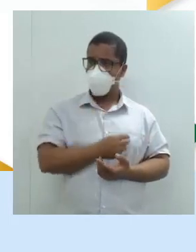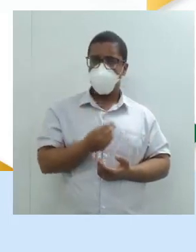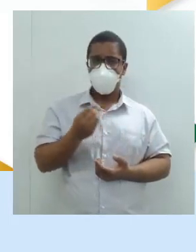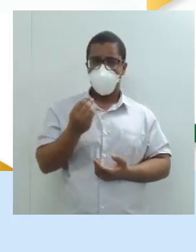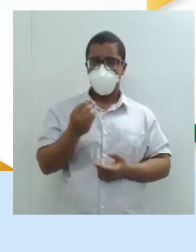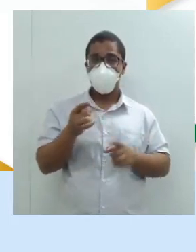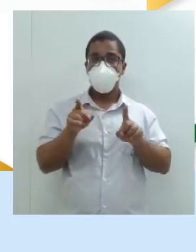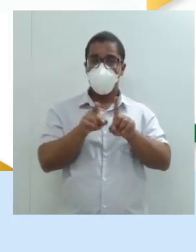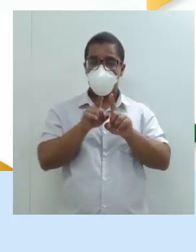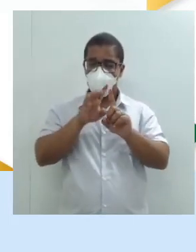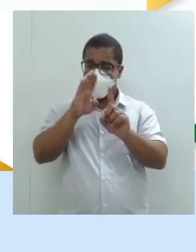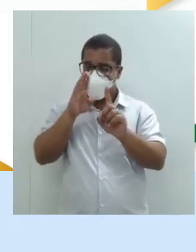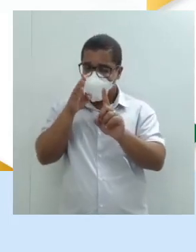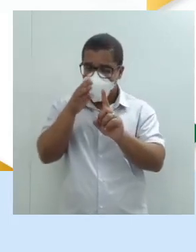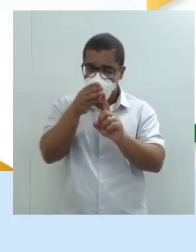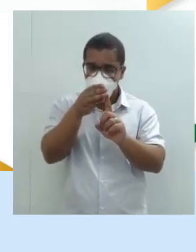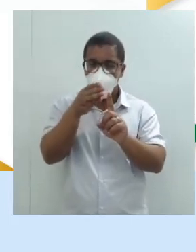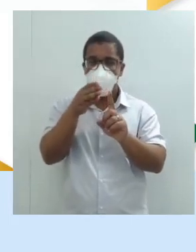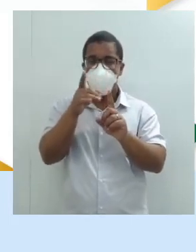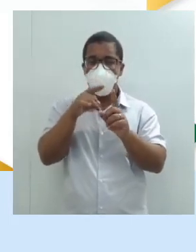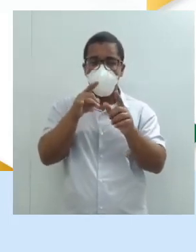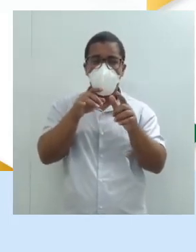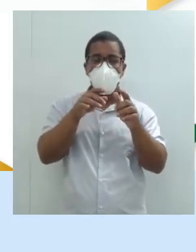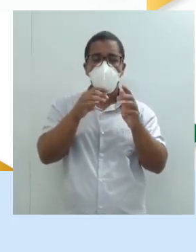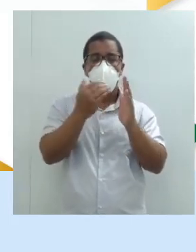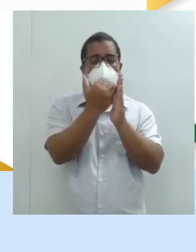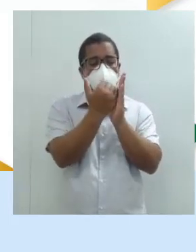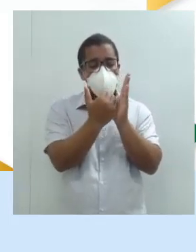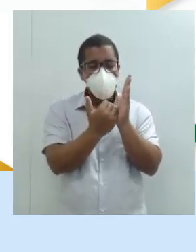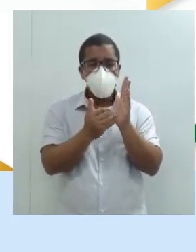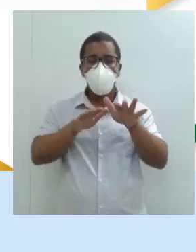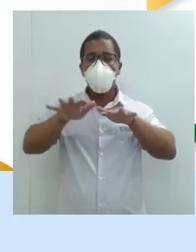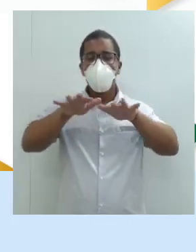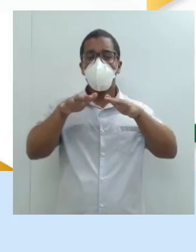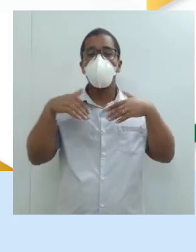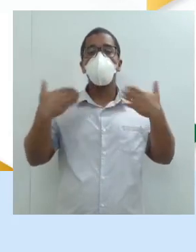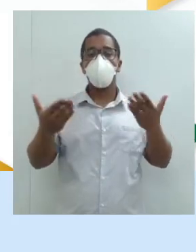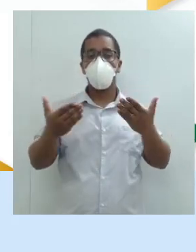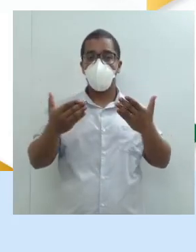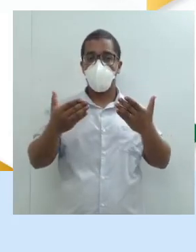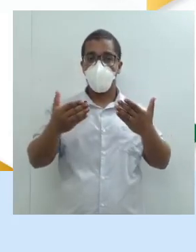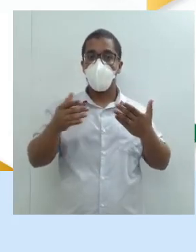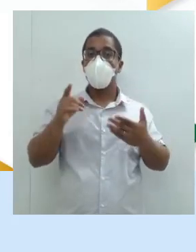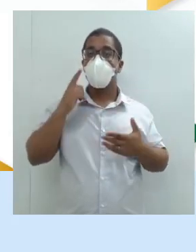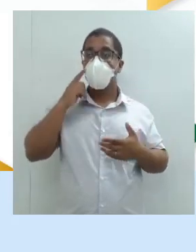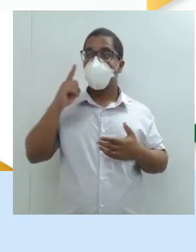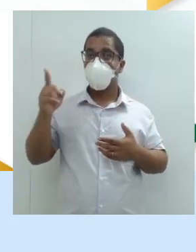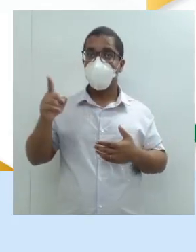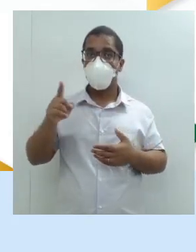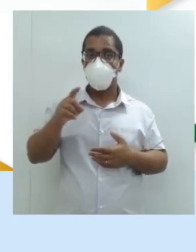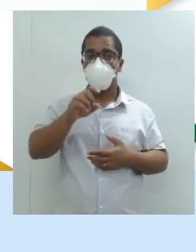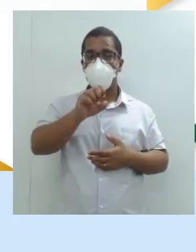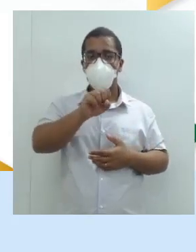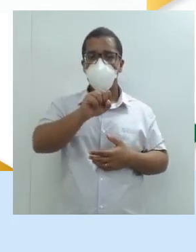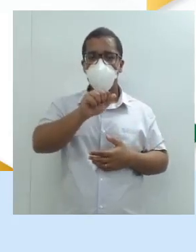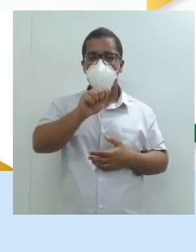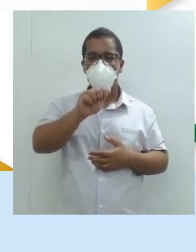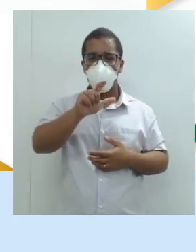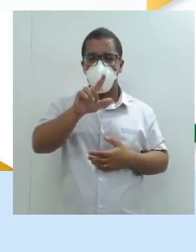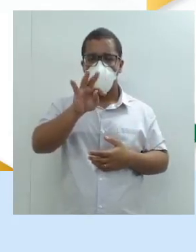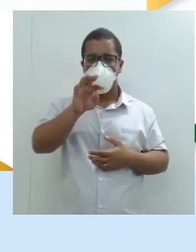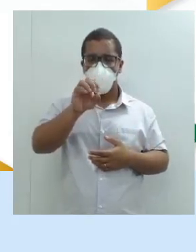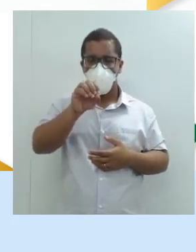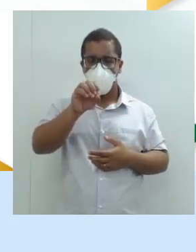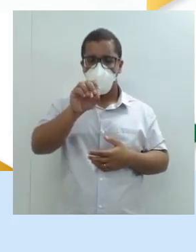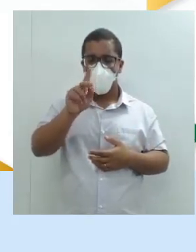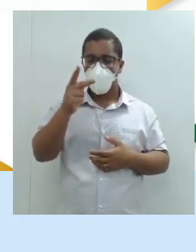uma especificidade, um padrão de movimento a ser realizado. No salto ornamental, por exemplo, o atleta